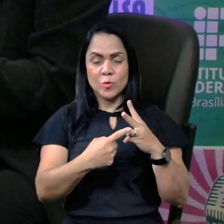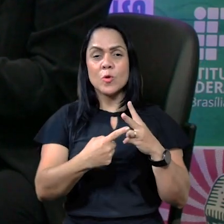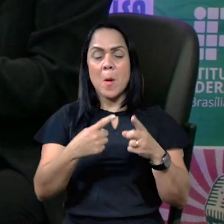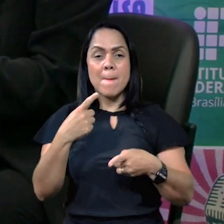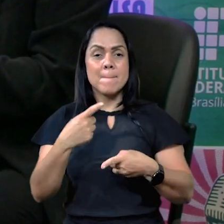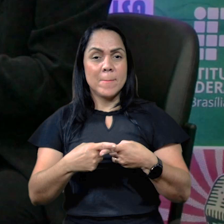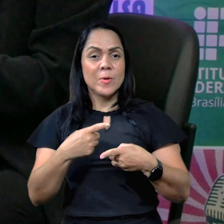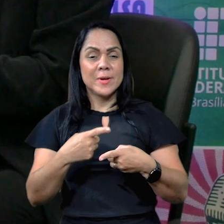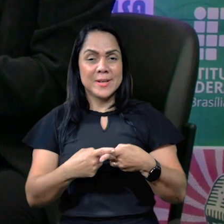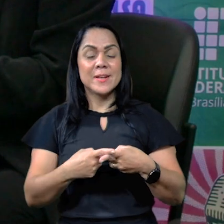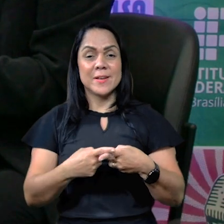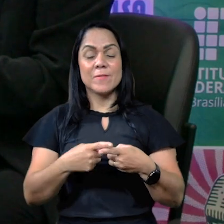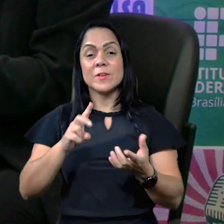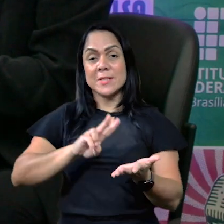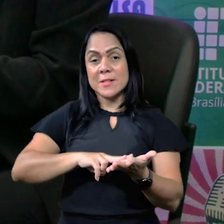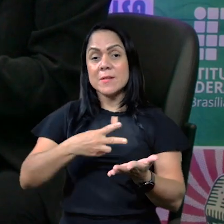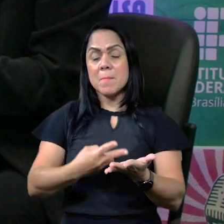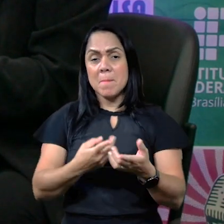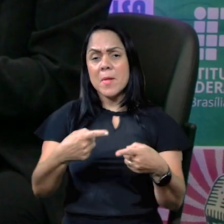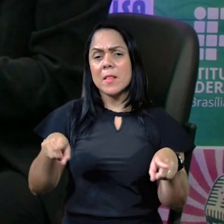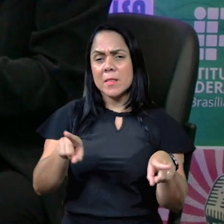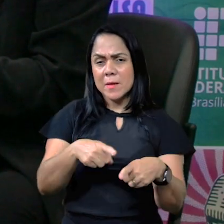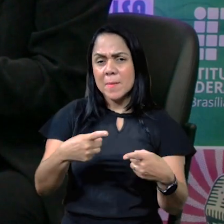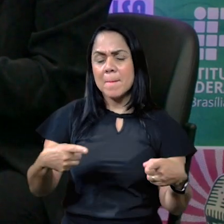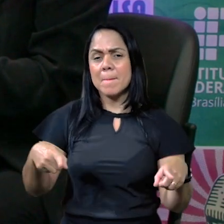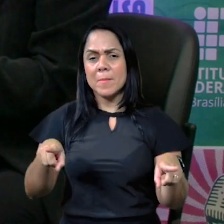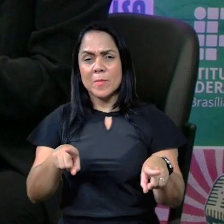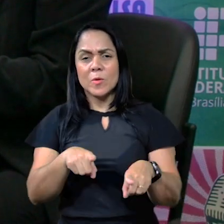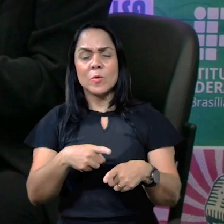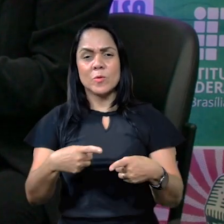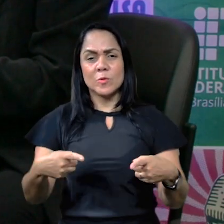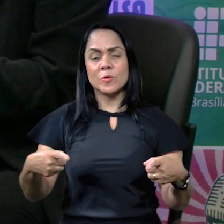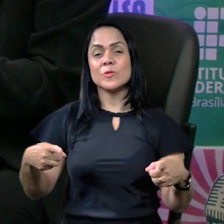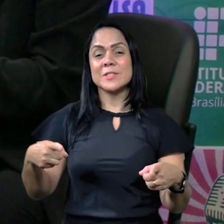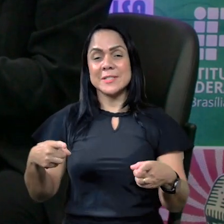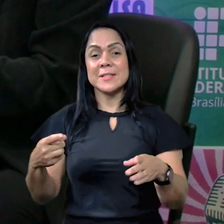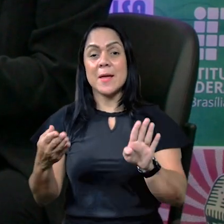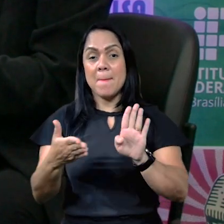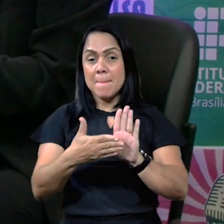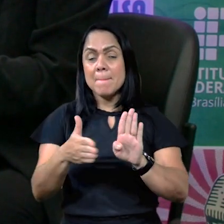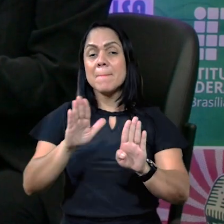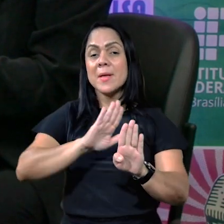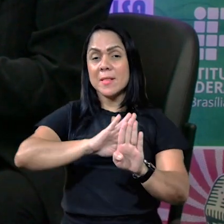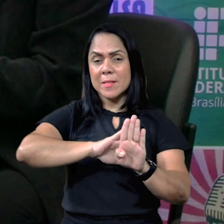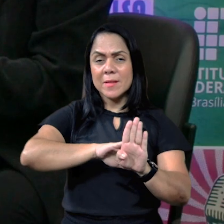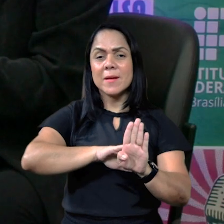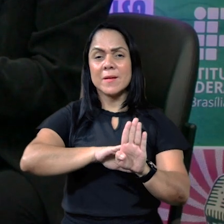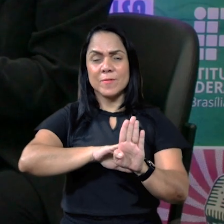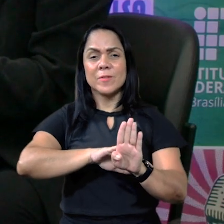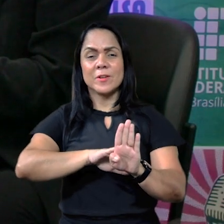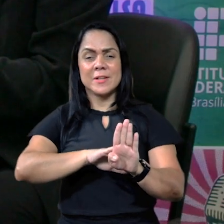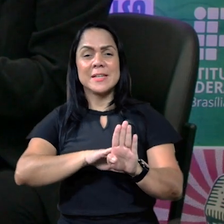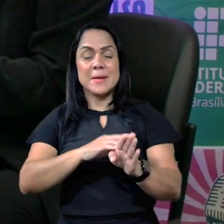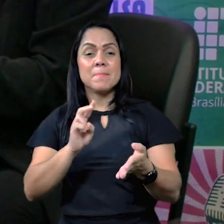Porque você acaba também interpretando uma música, né? Uhum. Porque a música ela vem com muita metáfora e as metáforas